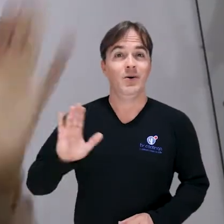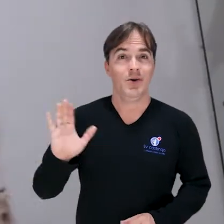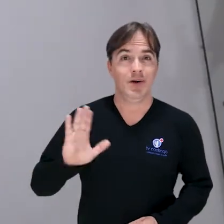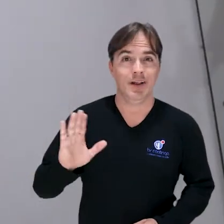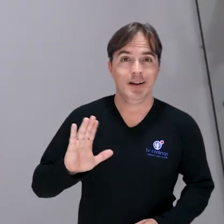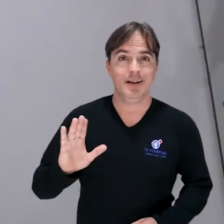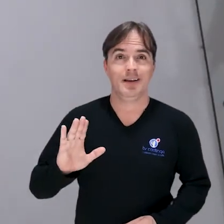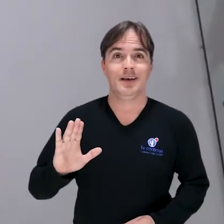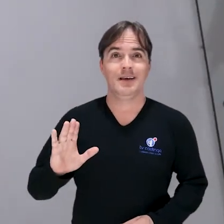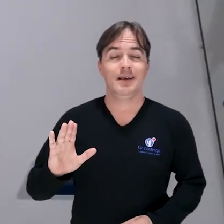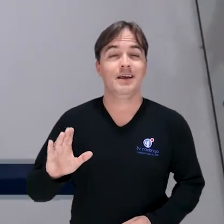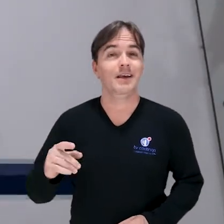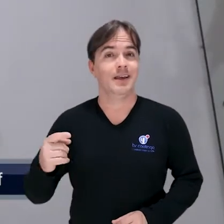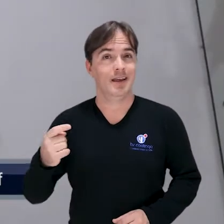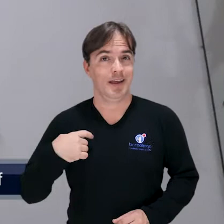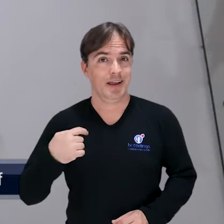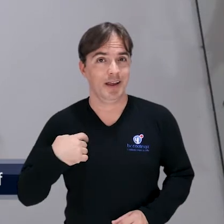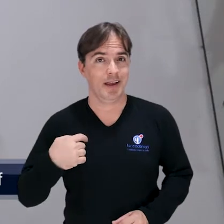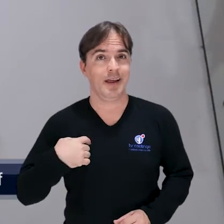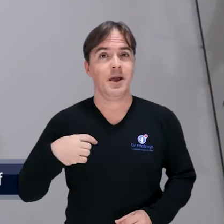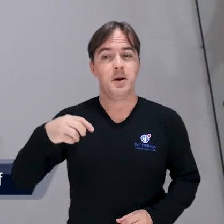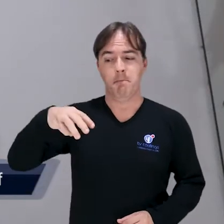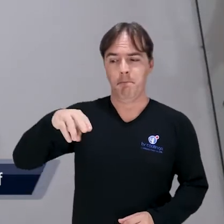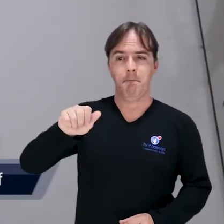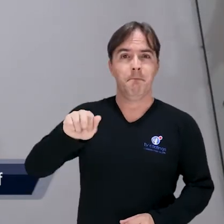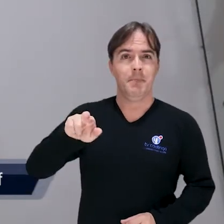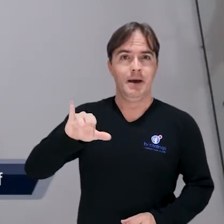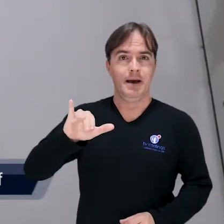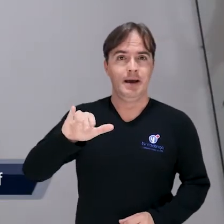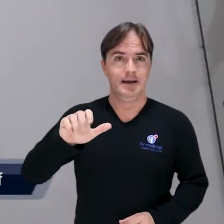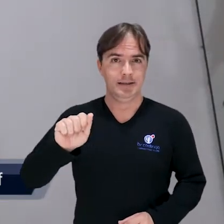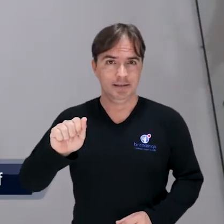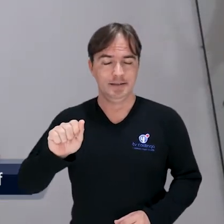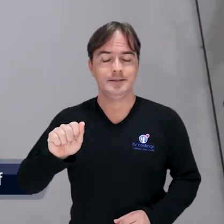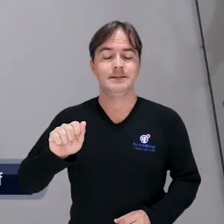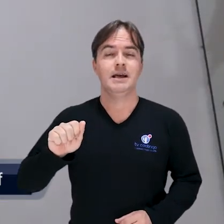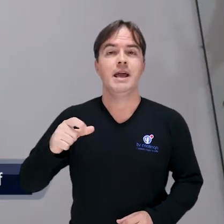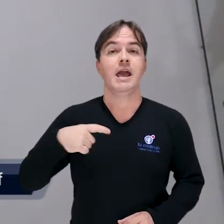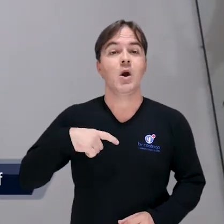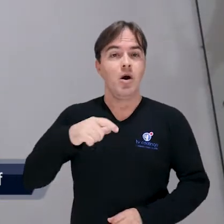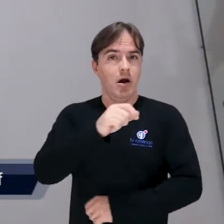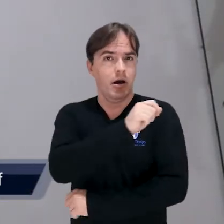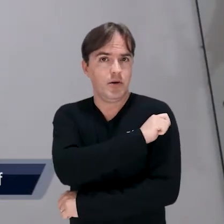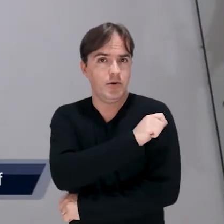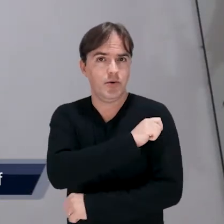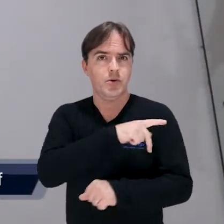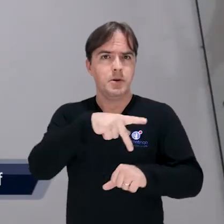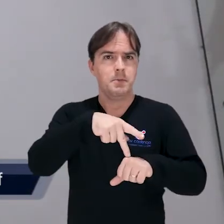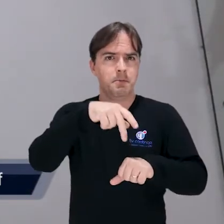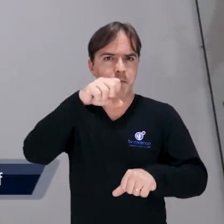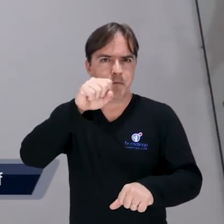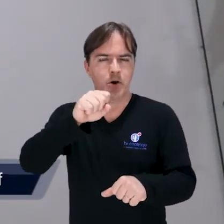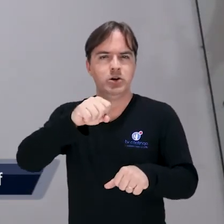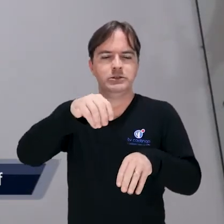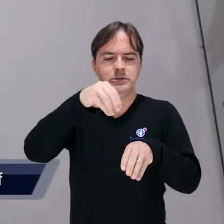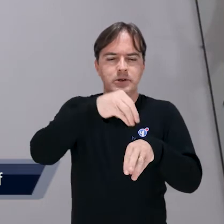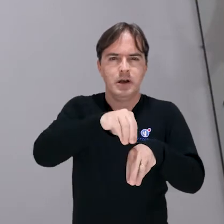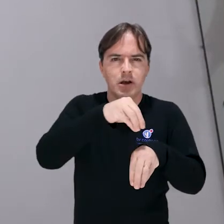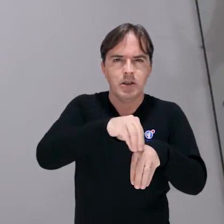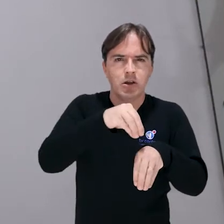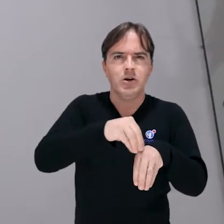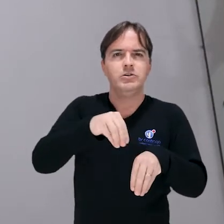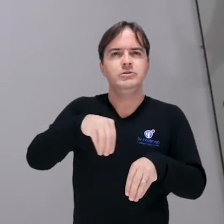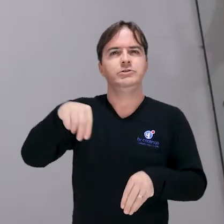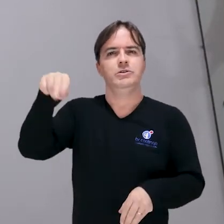Olá, aqui quem fala é a Márcia de Santana Castro. Bom, eu sou aluna do programa de pós-graduação em Arqueologia da